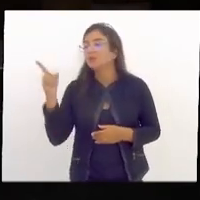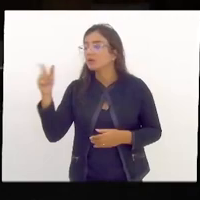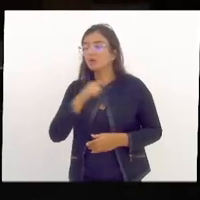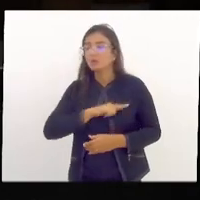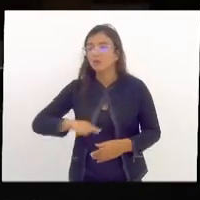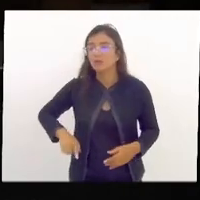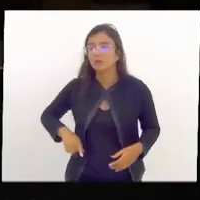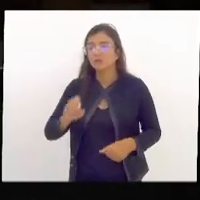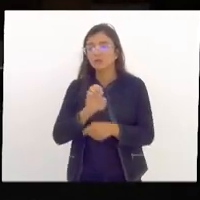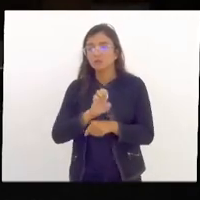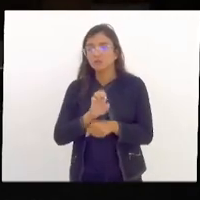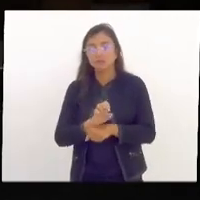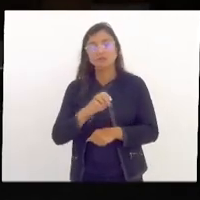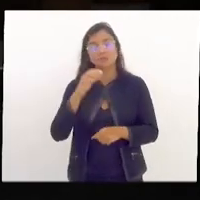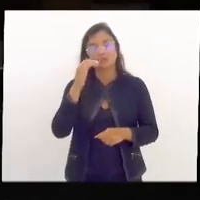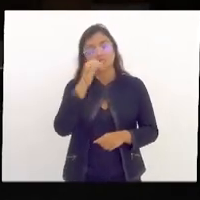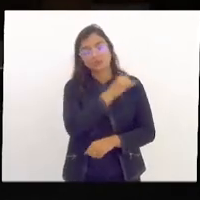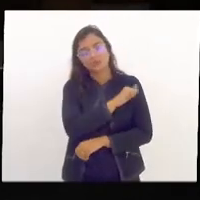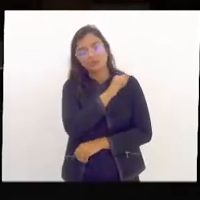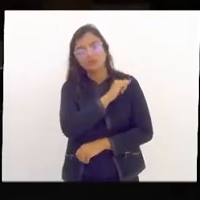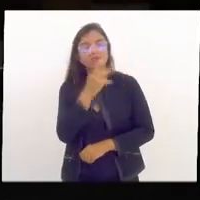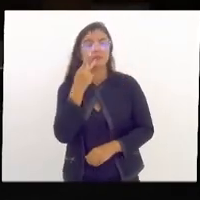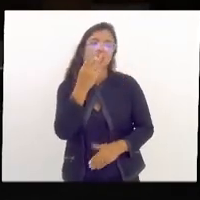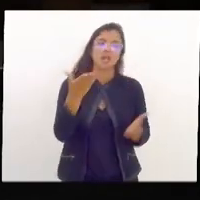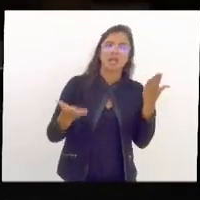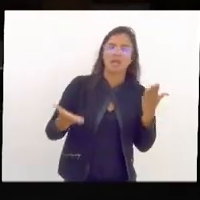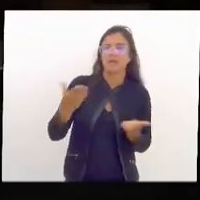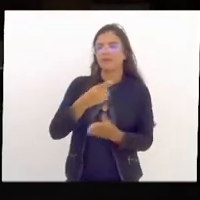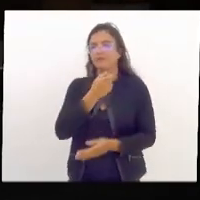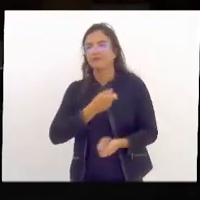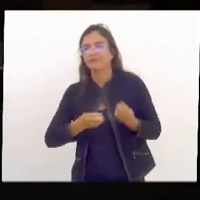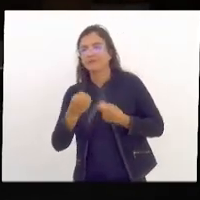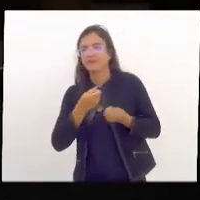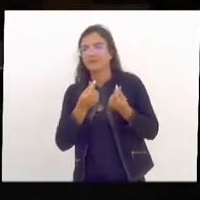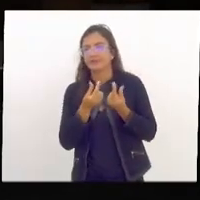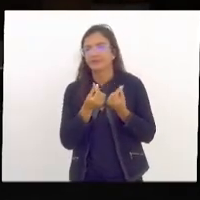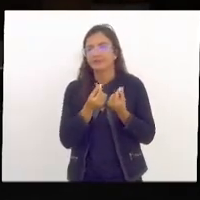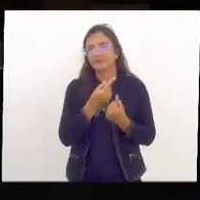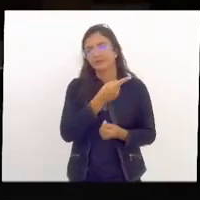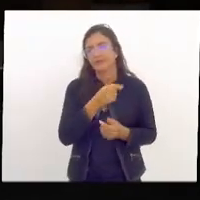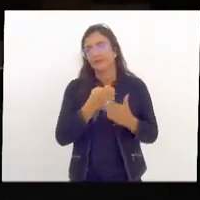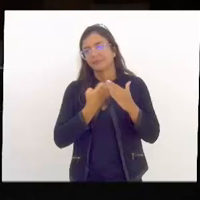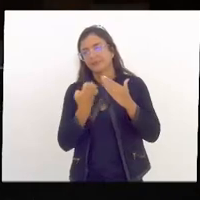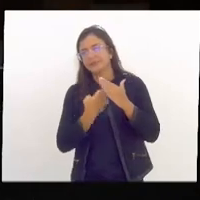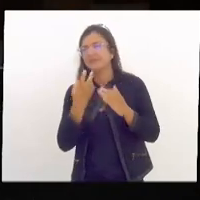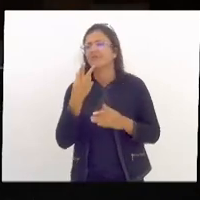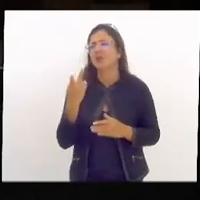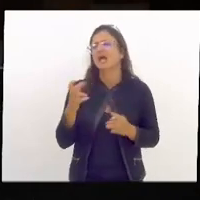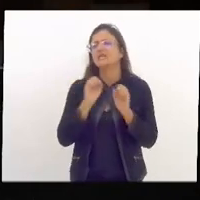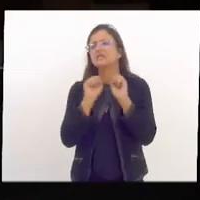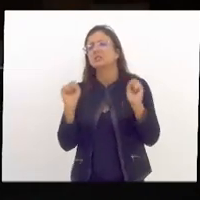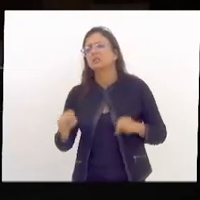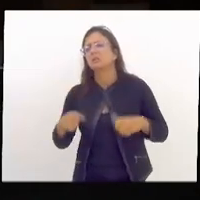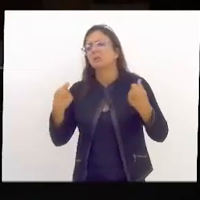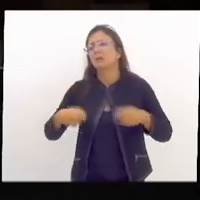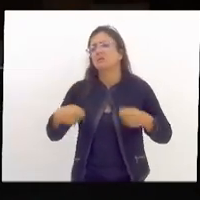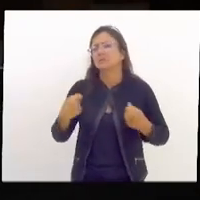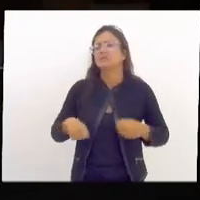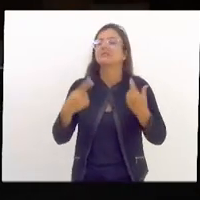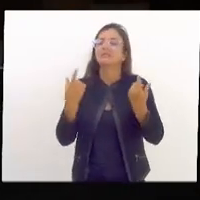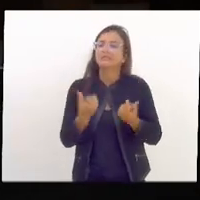para garantir equilíbrio financeiro da empresa. Aí já muda, né? Era para fazer o quê? Com que o sistema pudesse funcionar. Investir